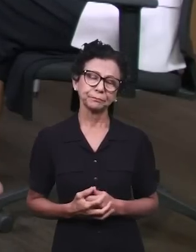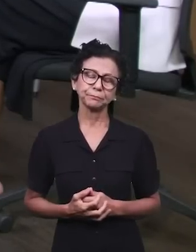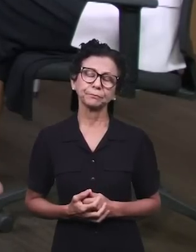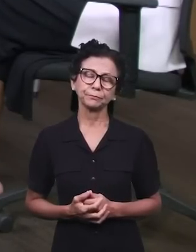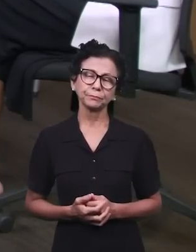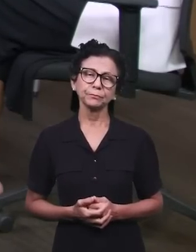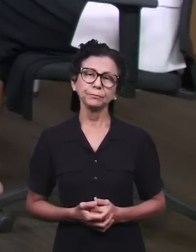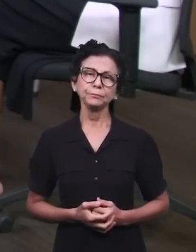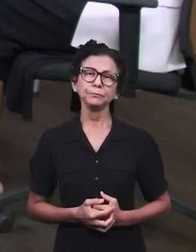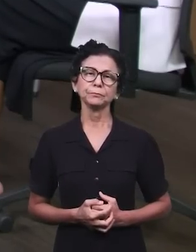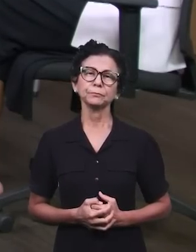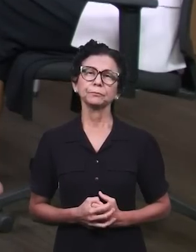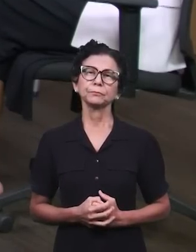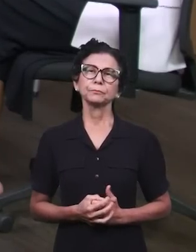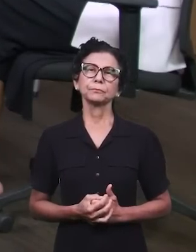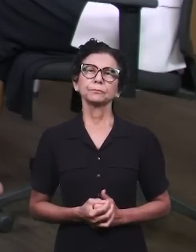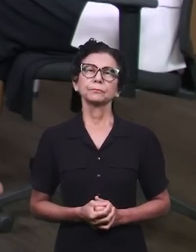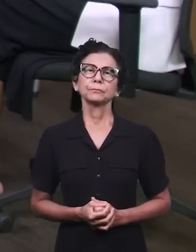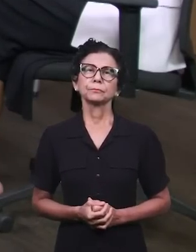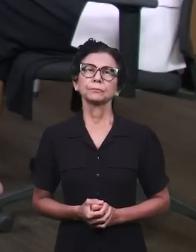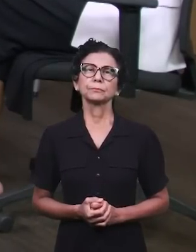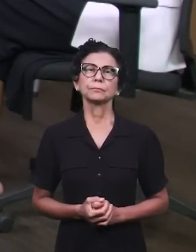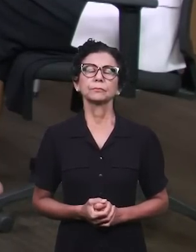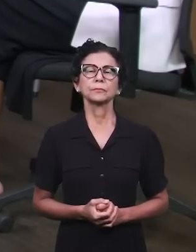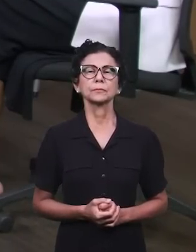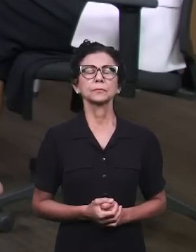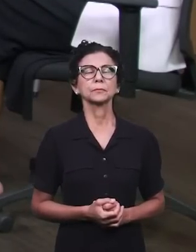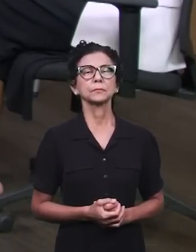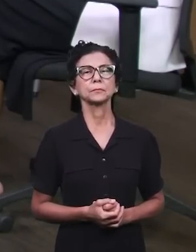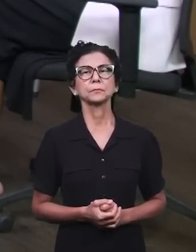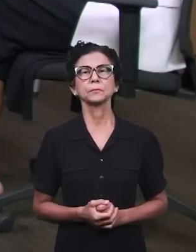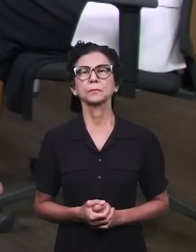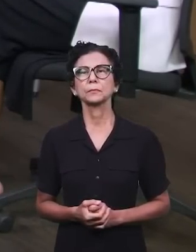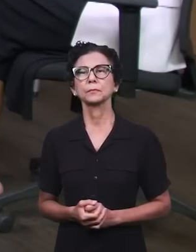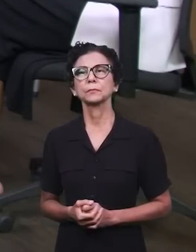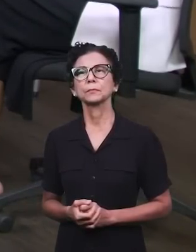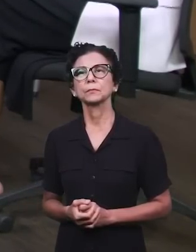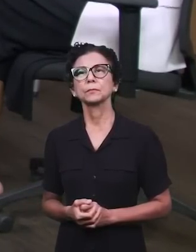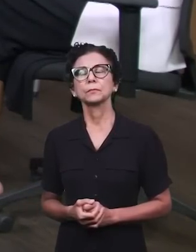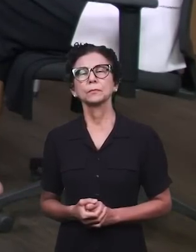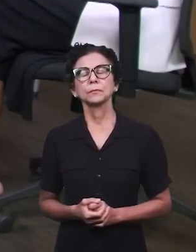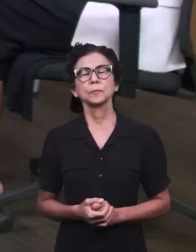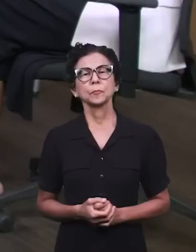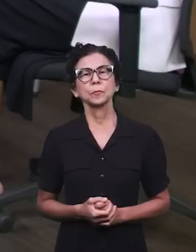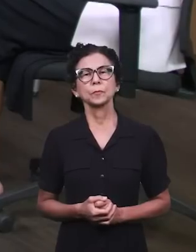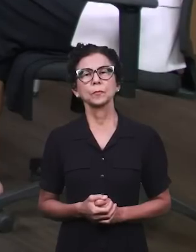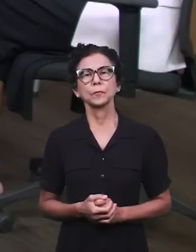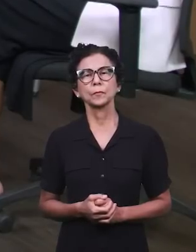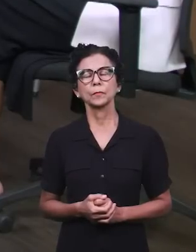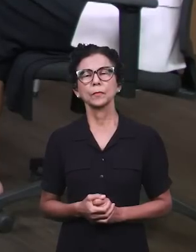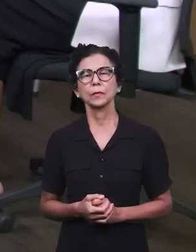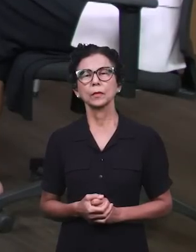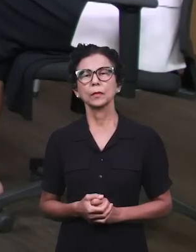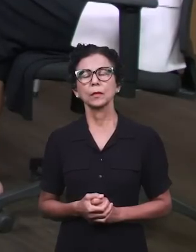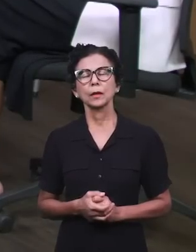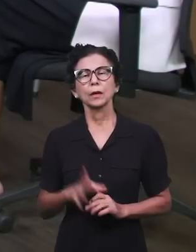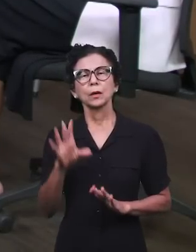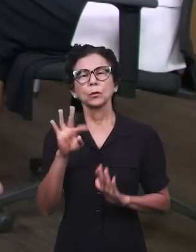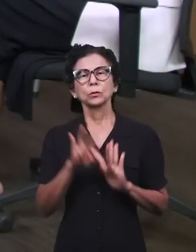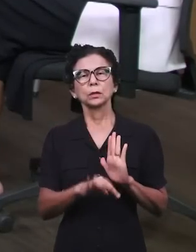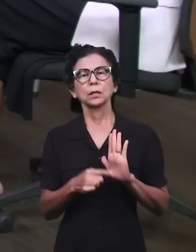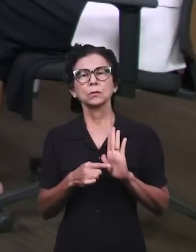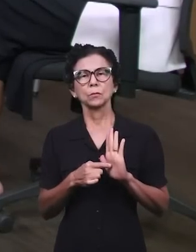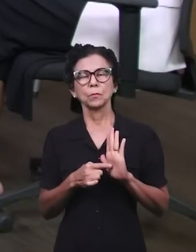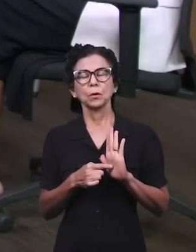Alexandre, eu voltei aqui a ler o texto que a Andréia leu, né, do clamor do salmista, e